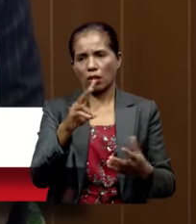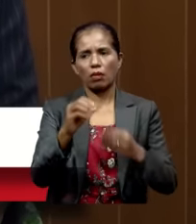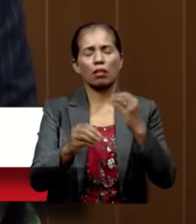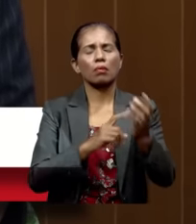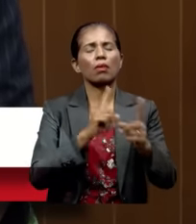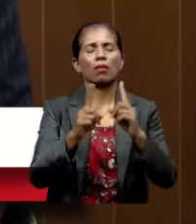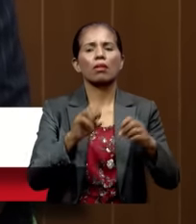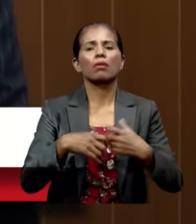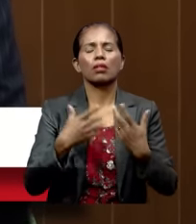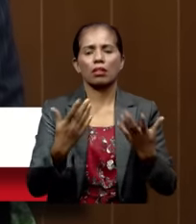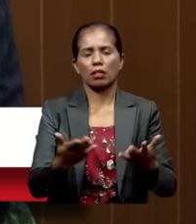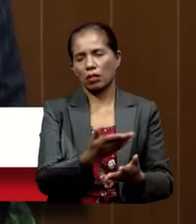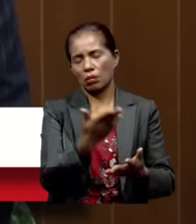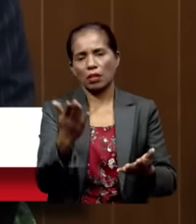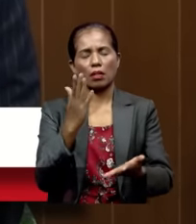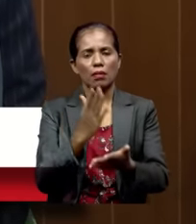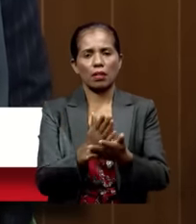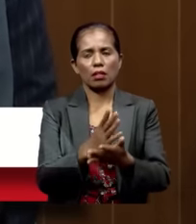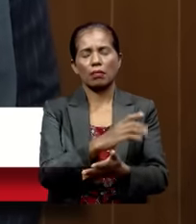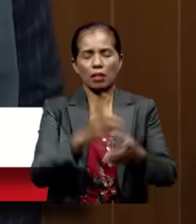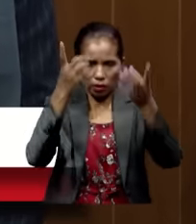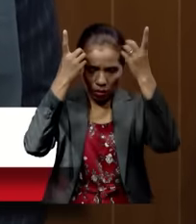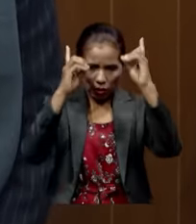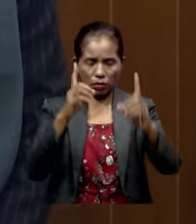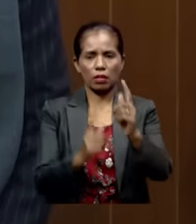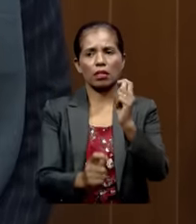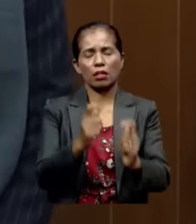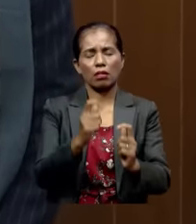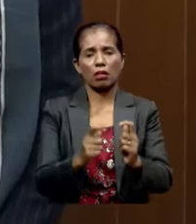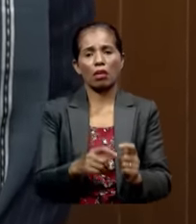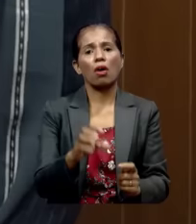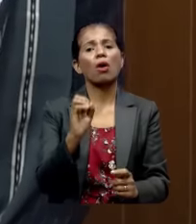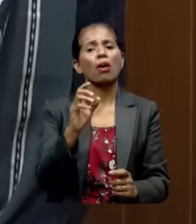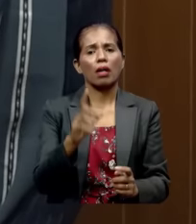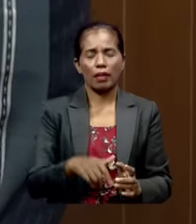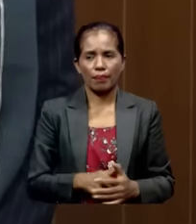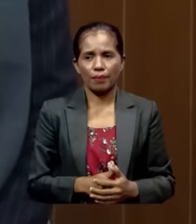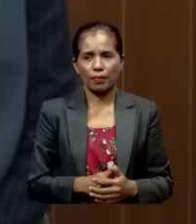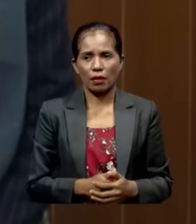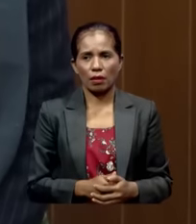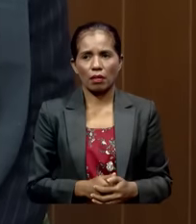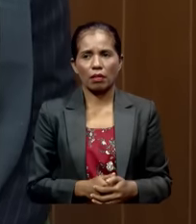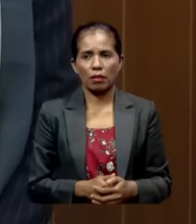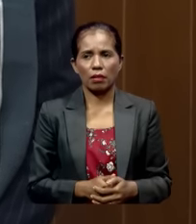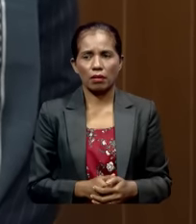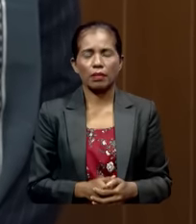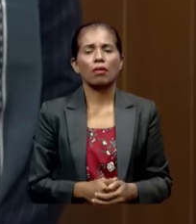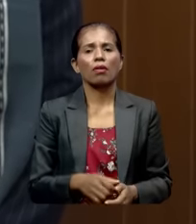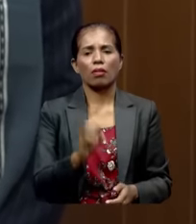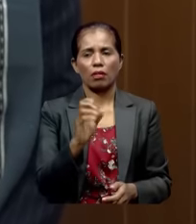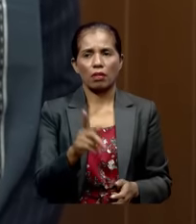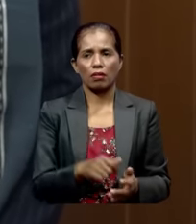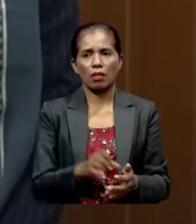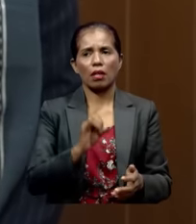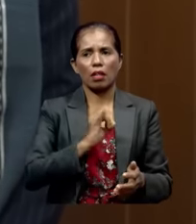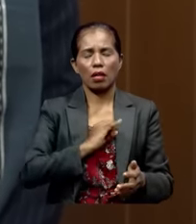non sa. Dentro bot halo intervenção ba ina decisão tribunal. Oh neja. Oh neja. Deu falar